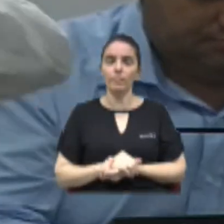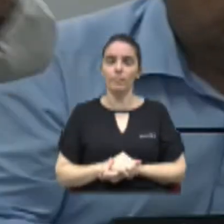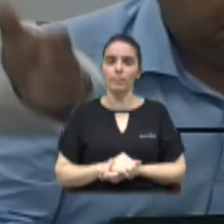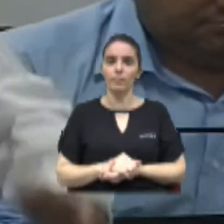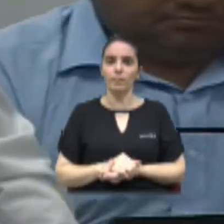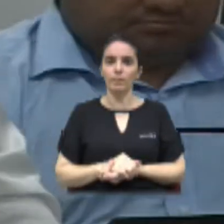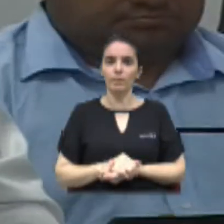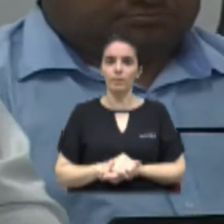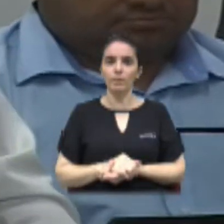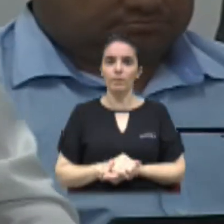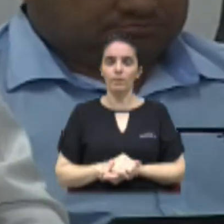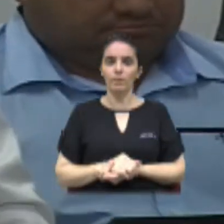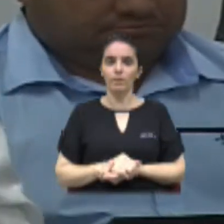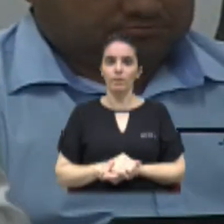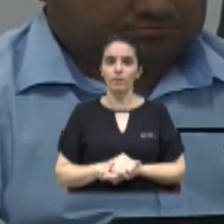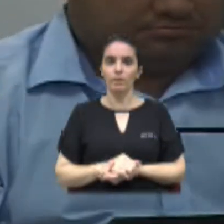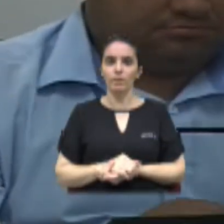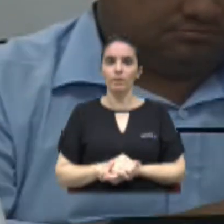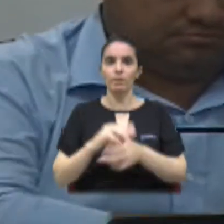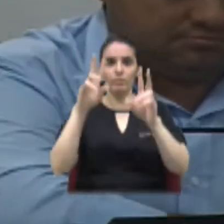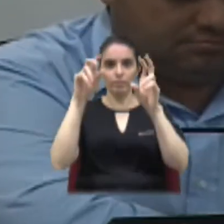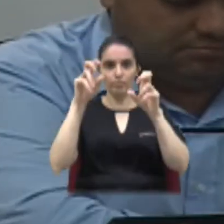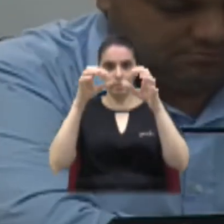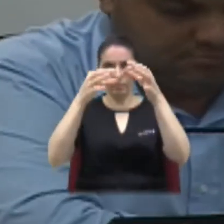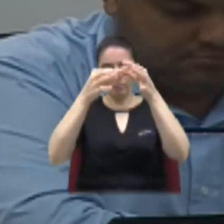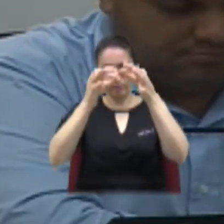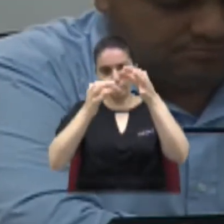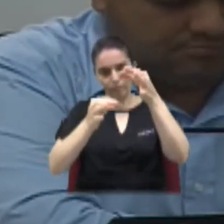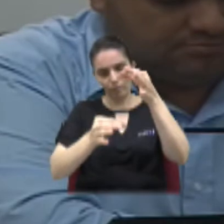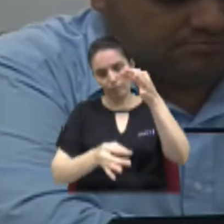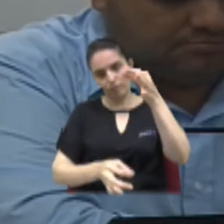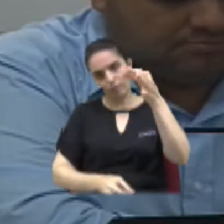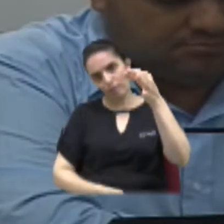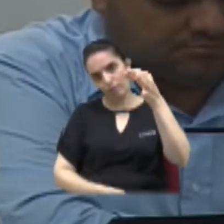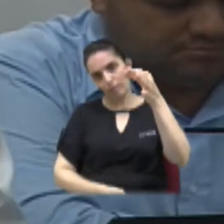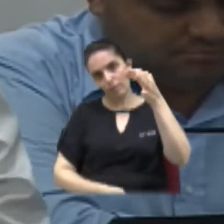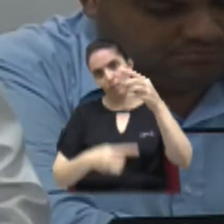microfone e a tribuna desta casa como palanque eleitoral.